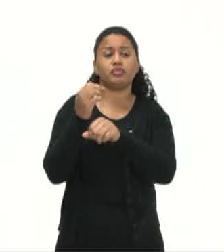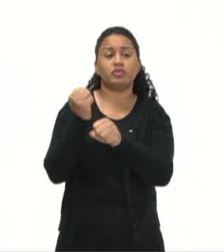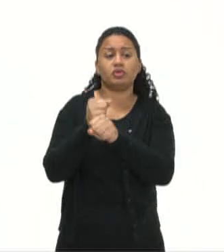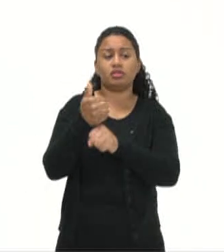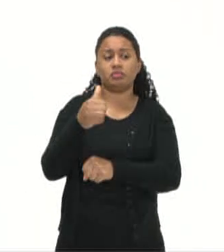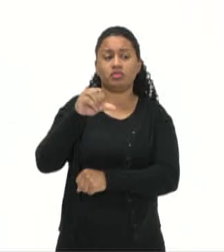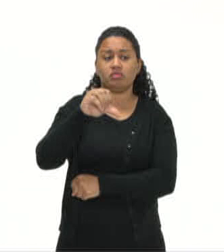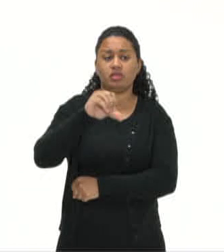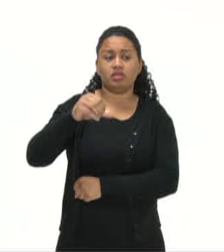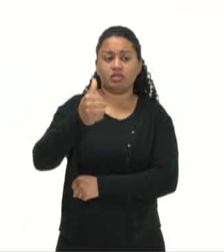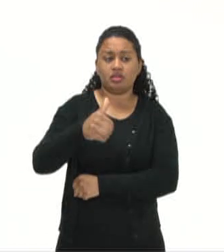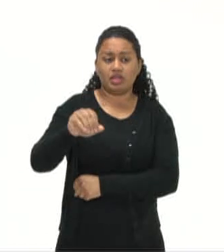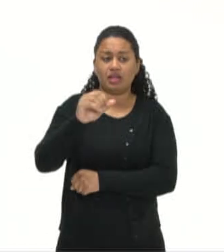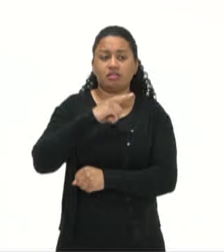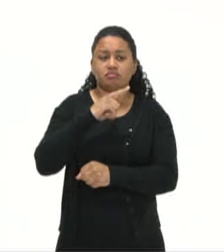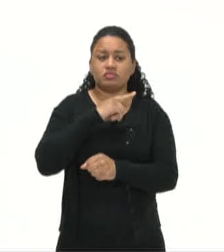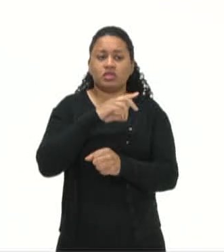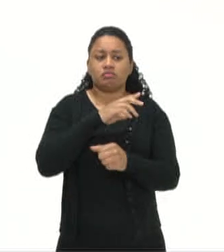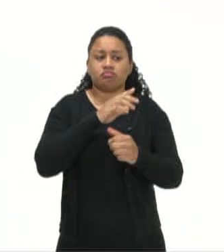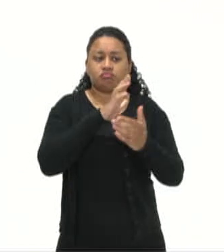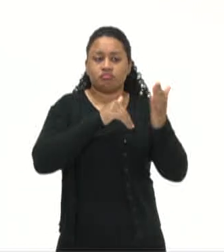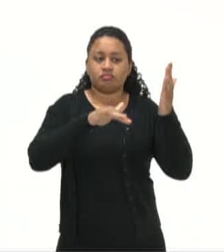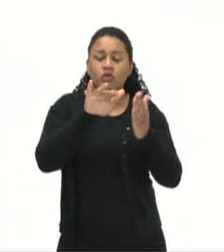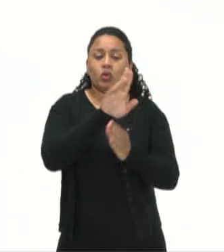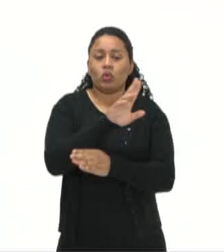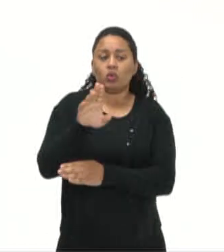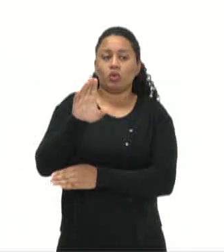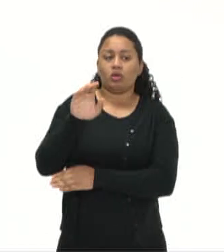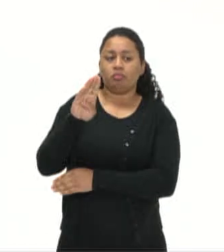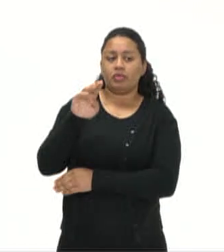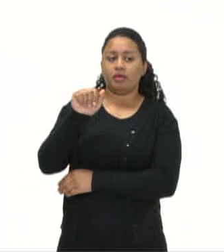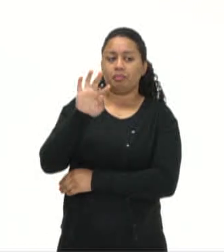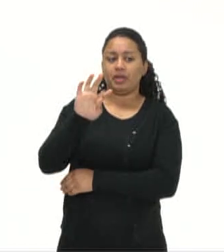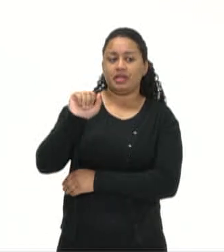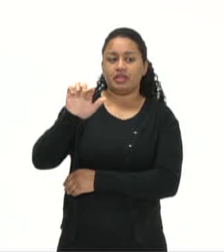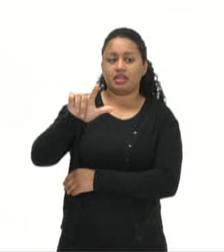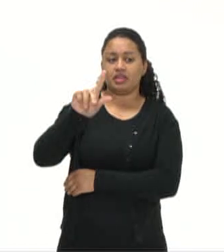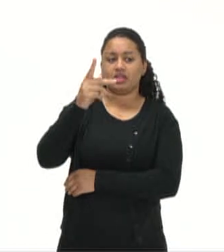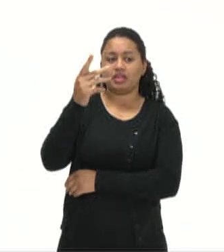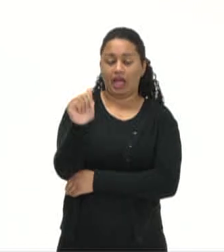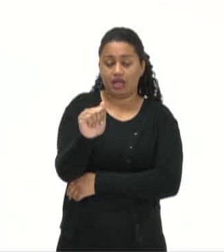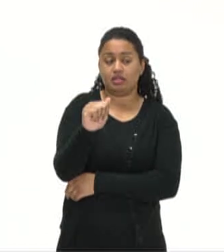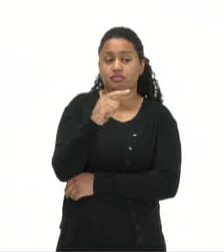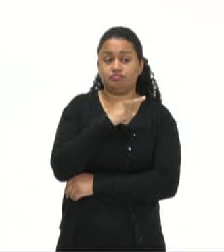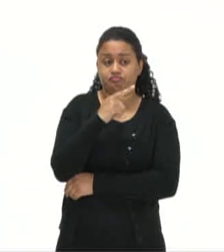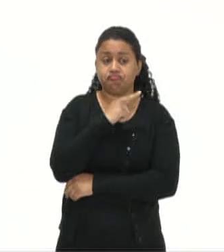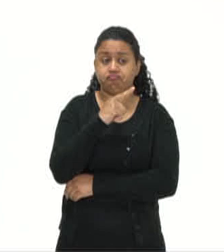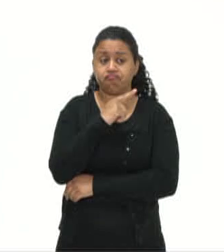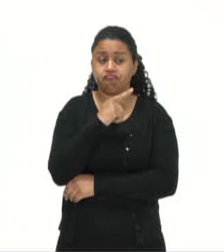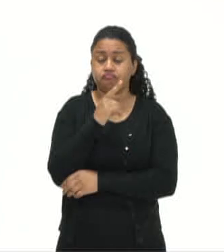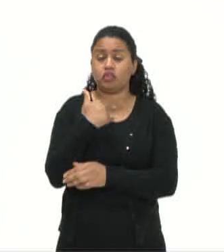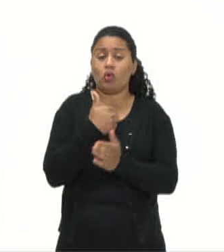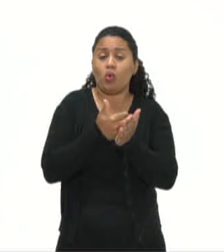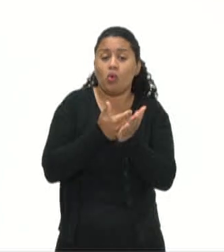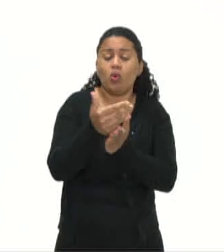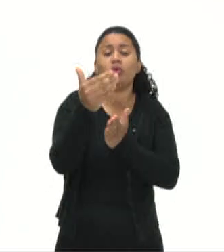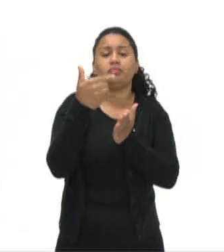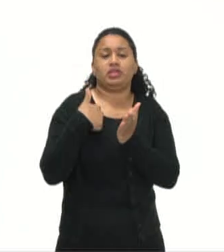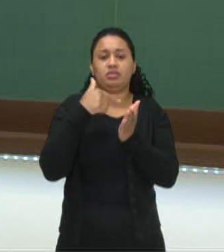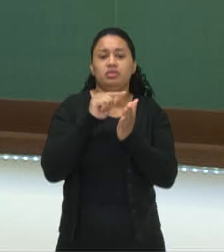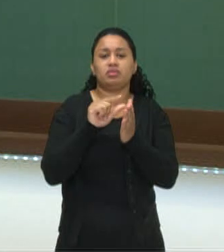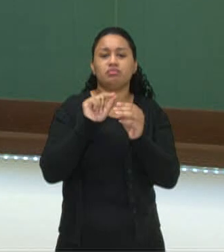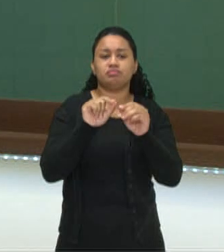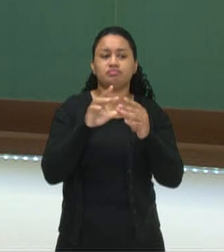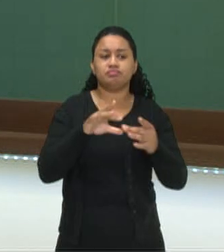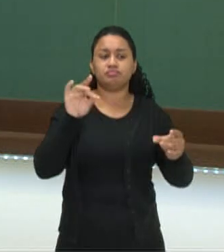obra Batalha, que exatamente representa a Batalha dos Cossacos, que foi exatamente essa revolução que existiu na Rússia, considerado o marco inicial do abstracionismo. Antes da